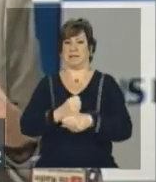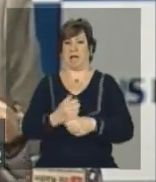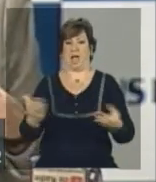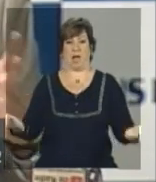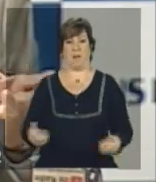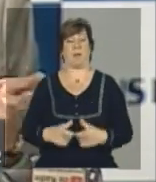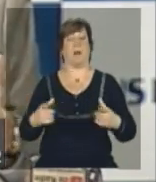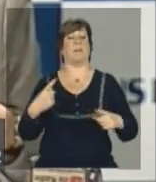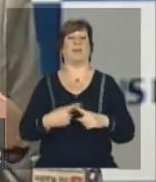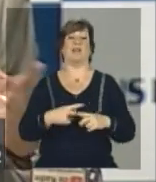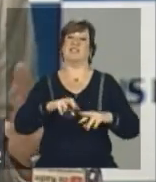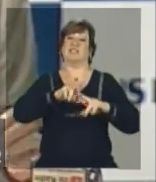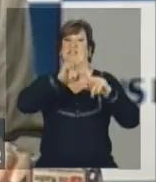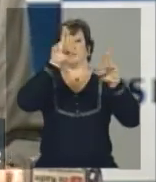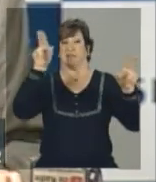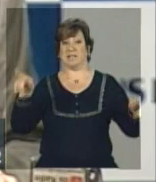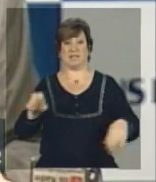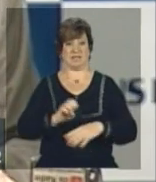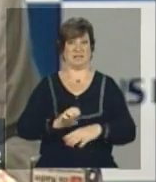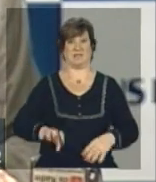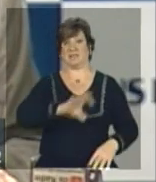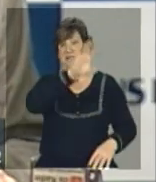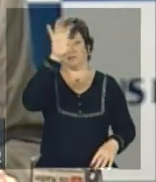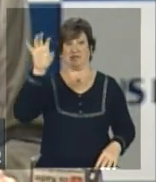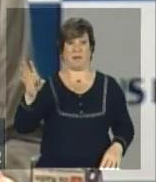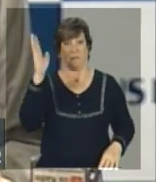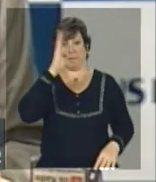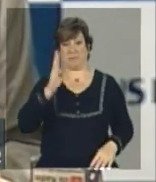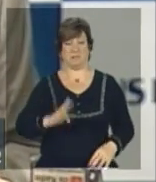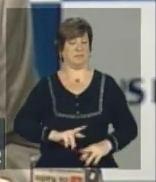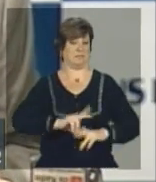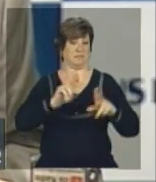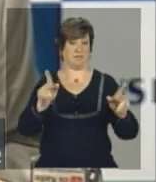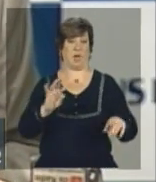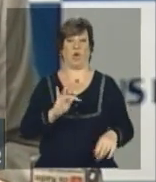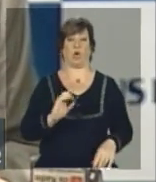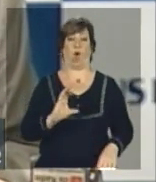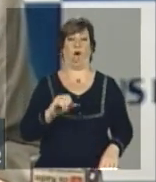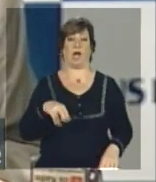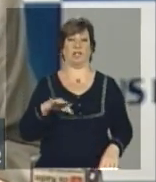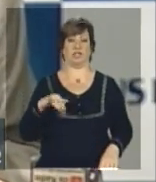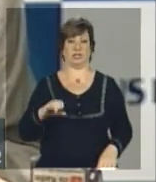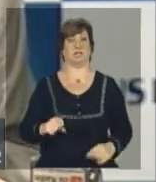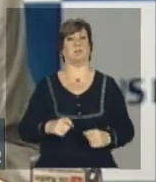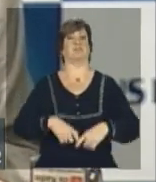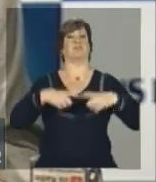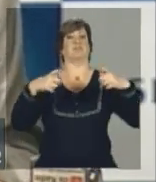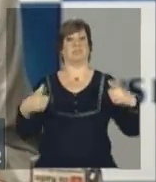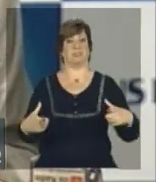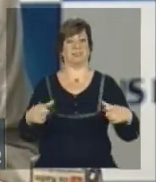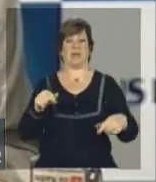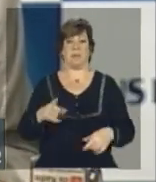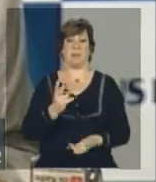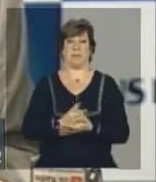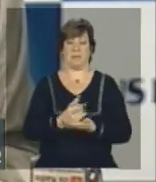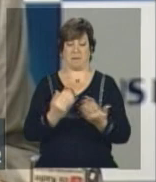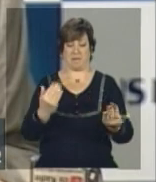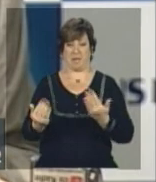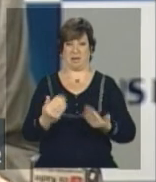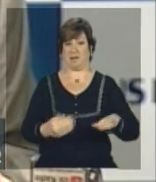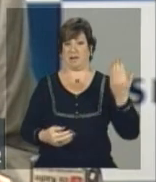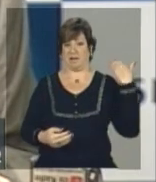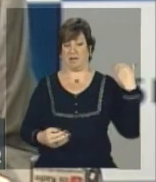é muito diferente de um estado para outro no Brasil. Tocantins tem aumento, né? Tocantins, nesse mesmo período ano passado,